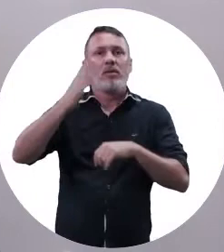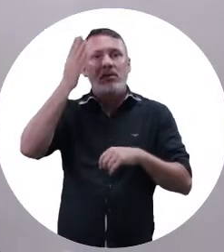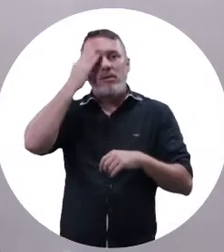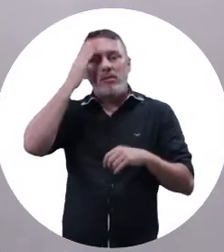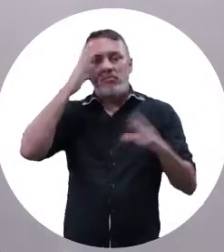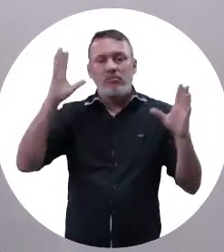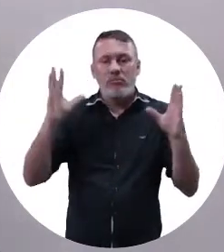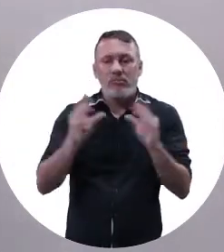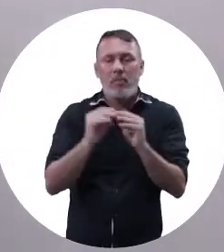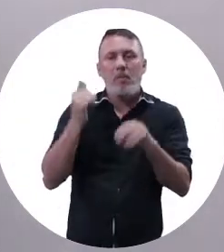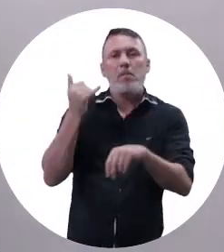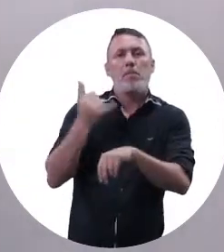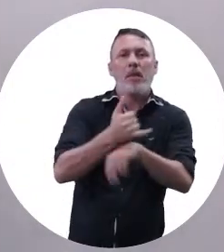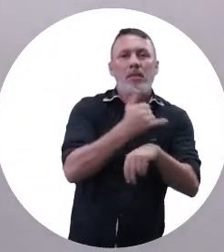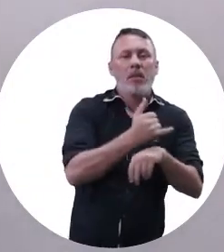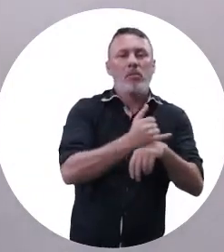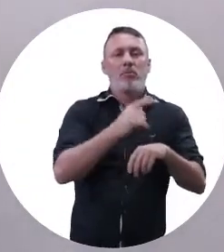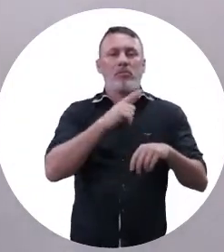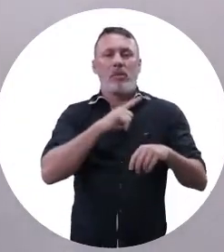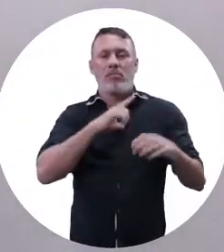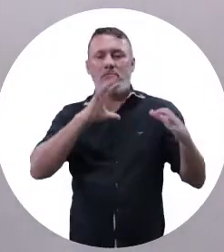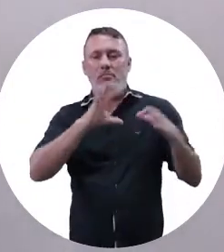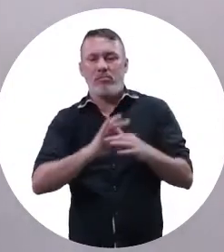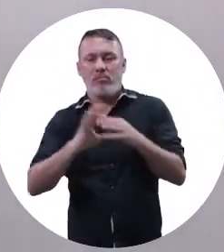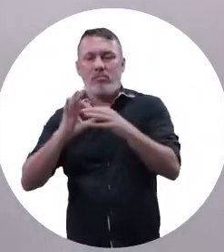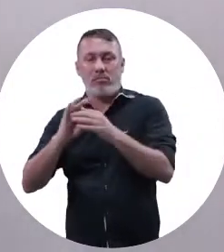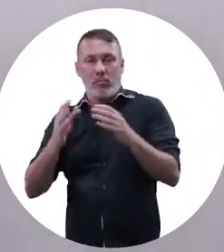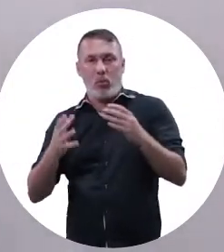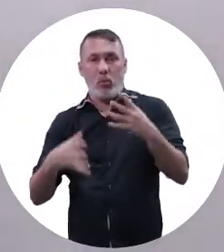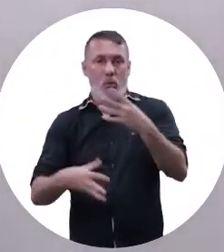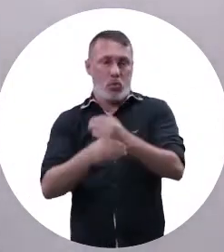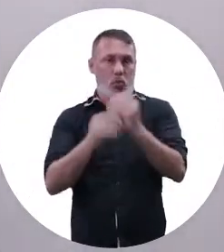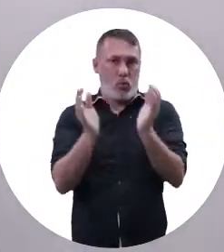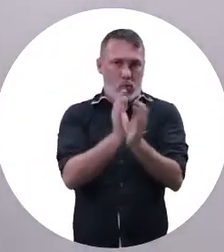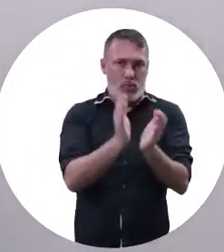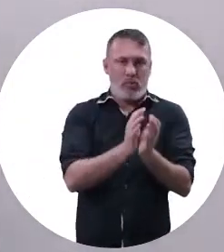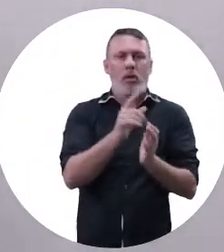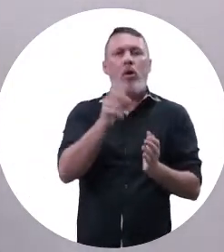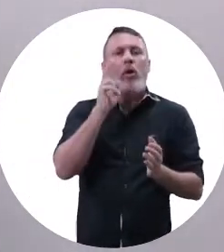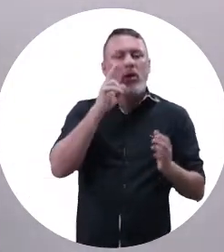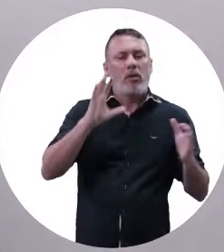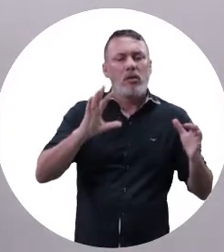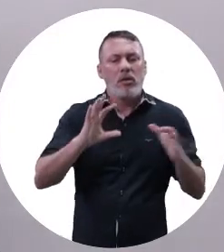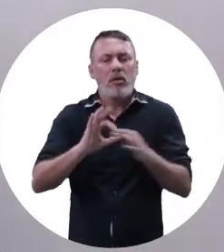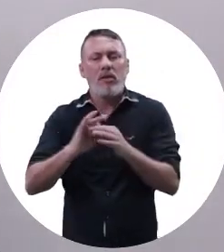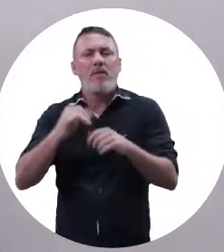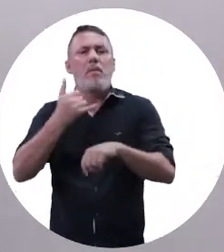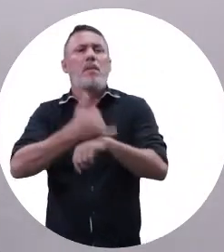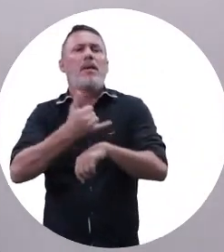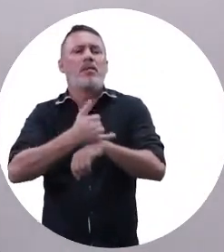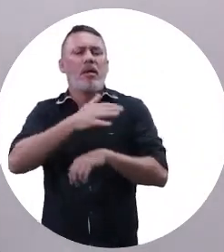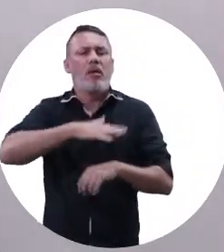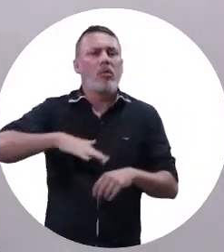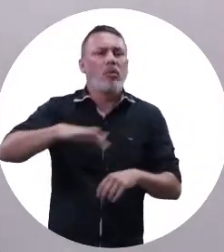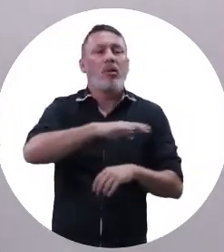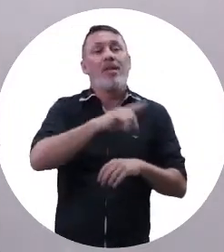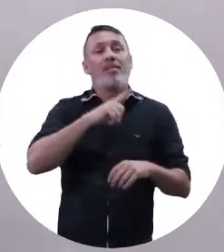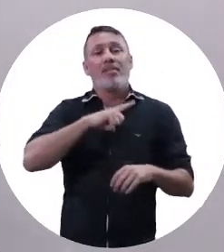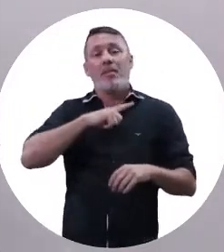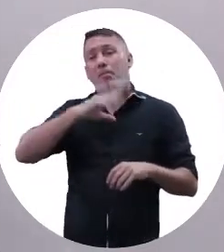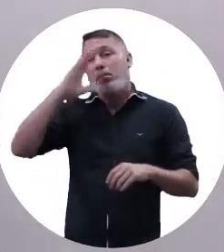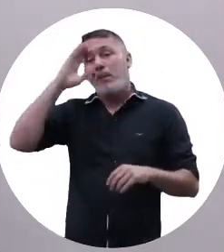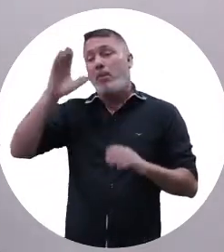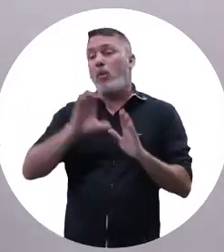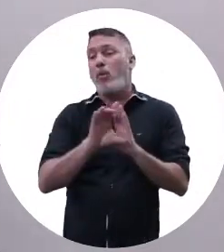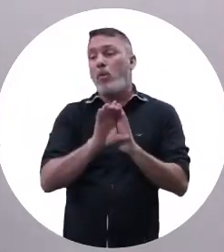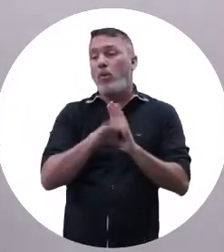processo de análise de ligações químicas, a gente tem as ligações metálicas agora, certo? A ligação metálica tem como principal conceito que a gente